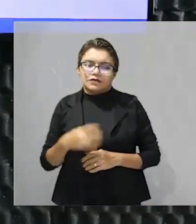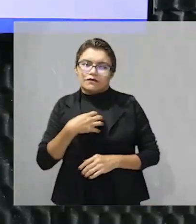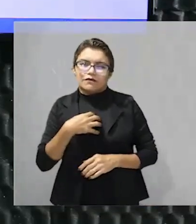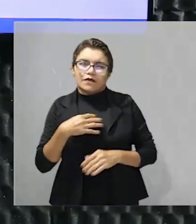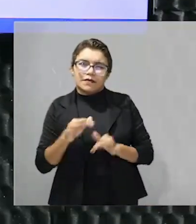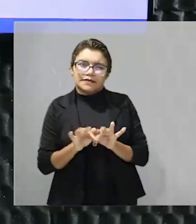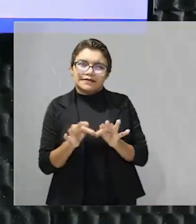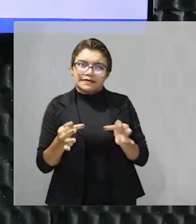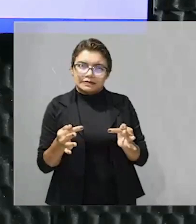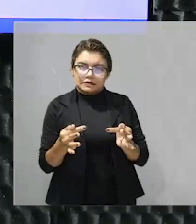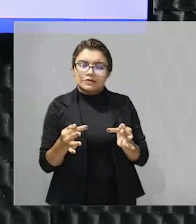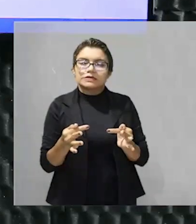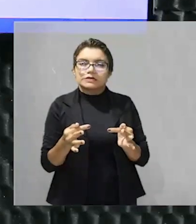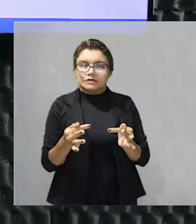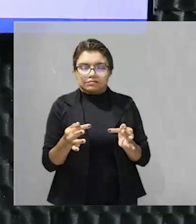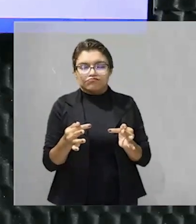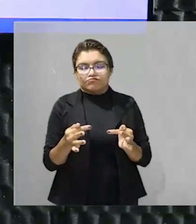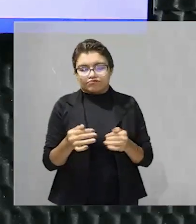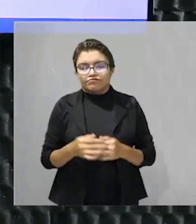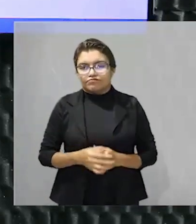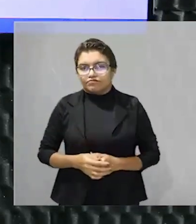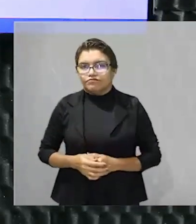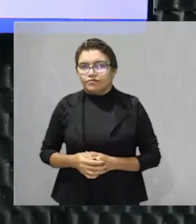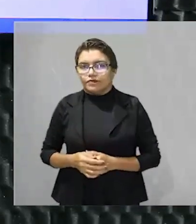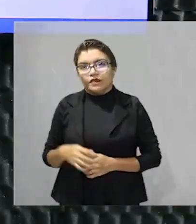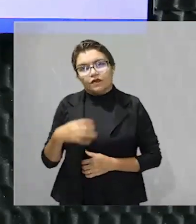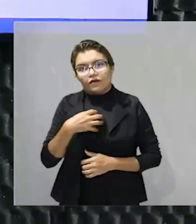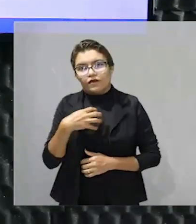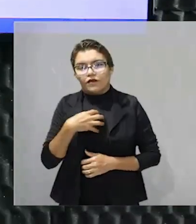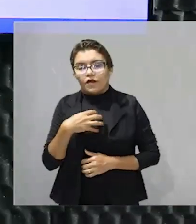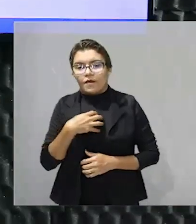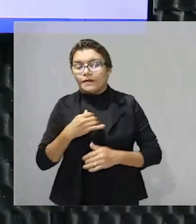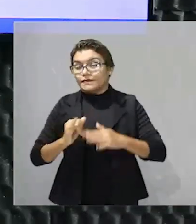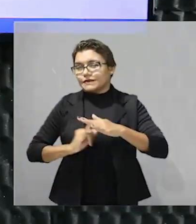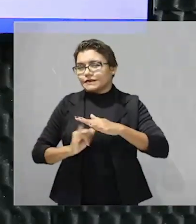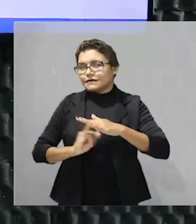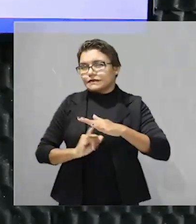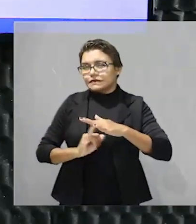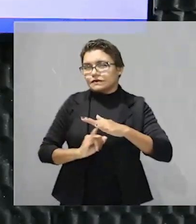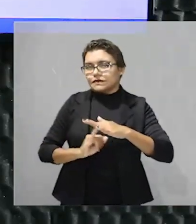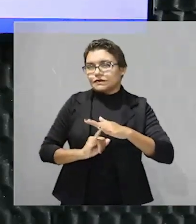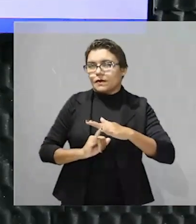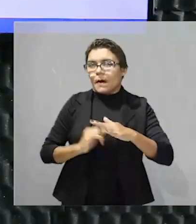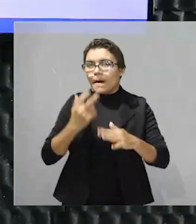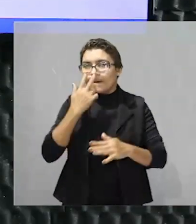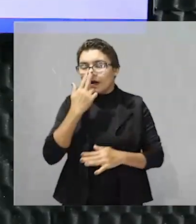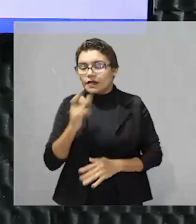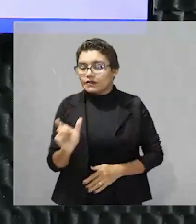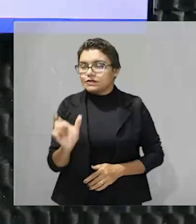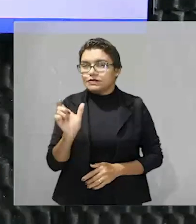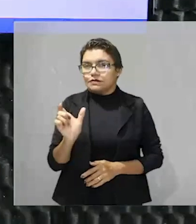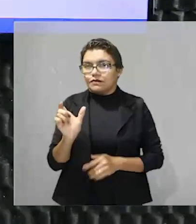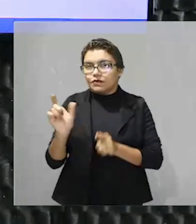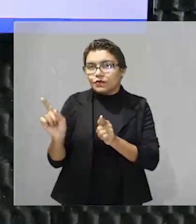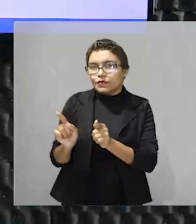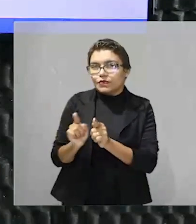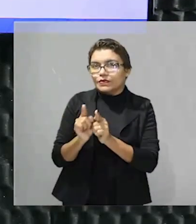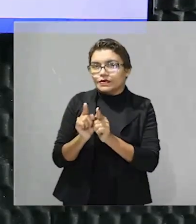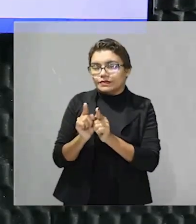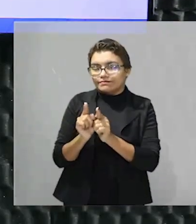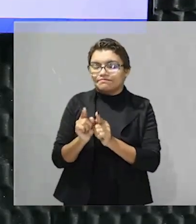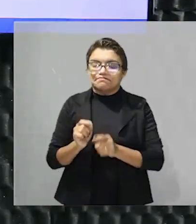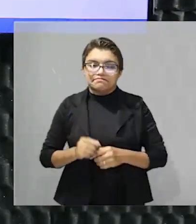simples, né? De uma forma contraída ou de uma maneira informal, sendo utilizada numa linguagem mais